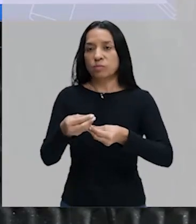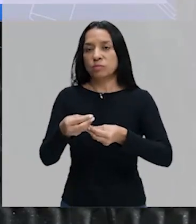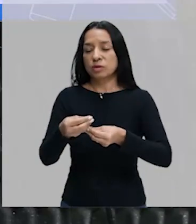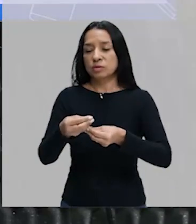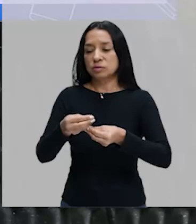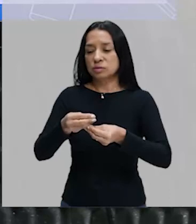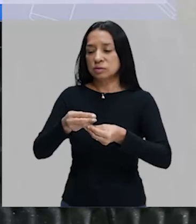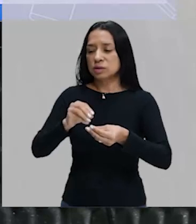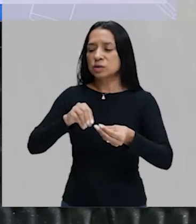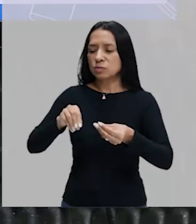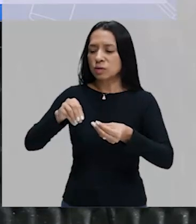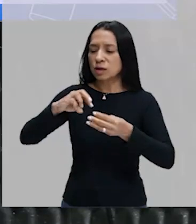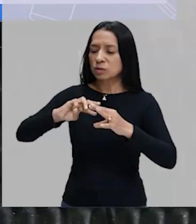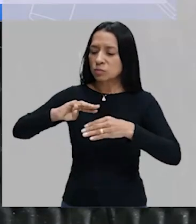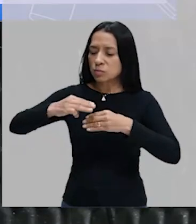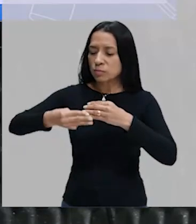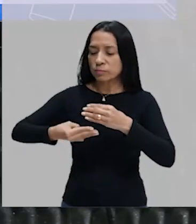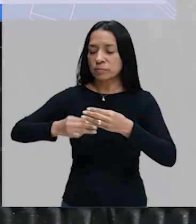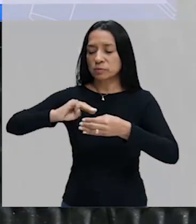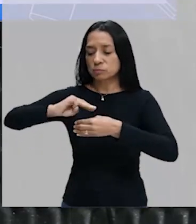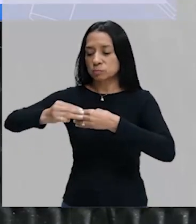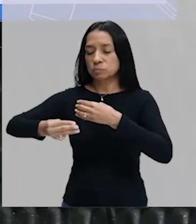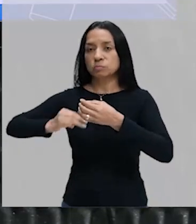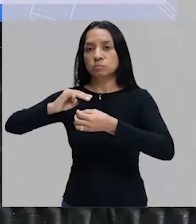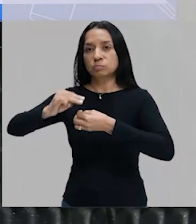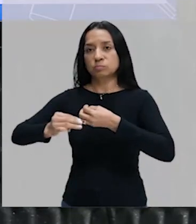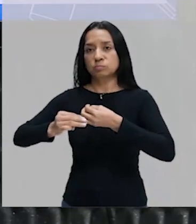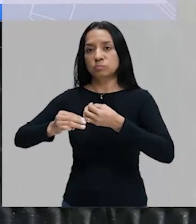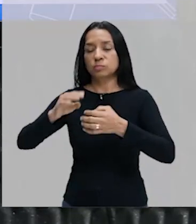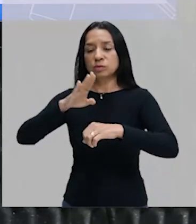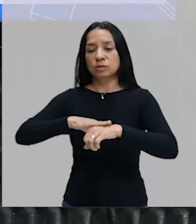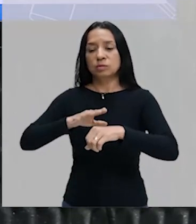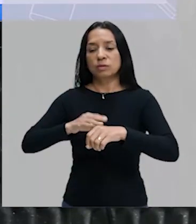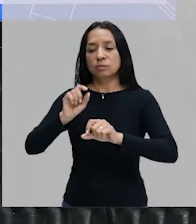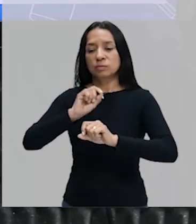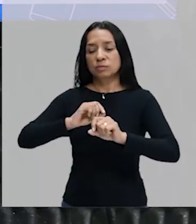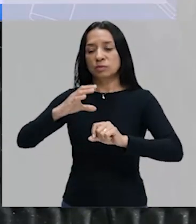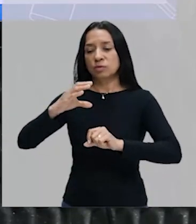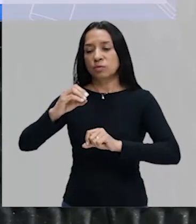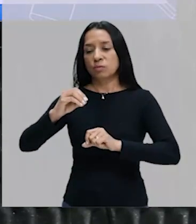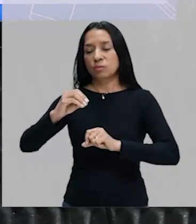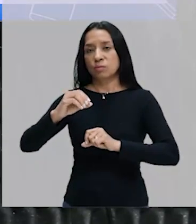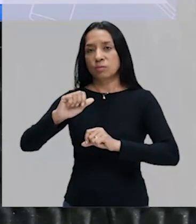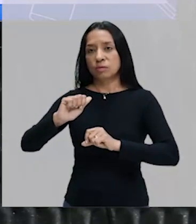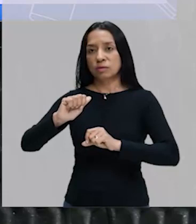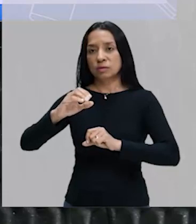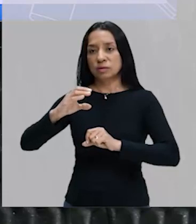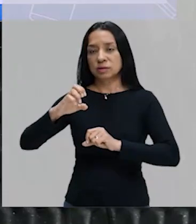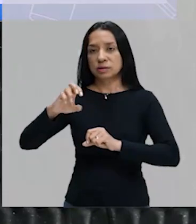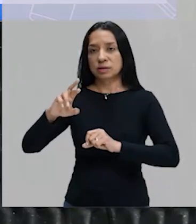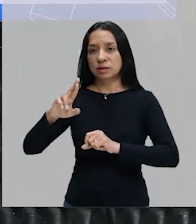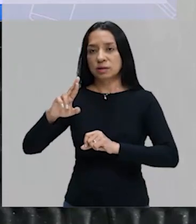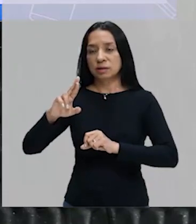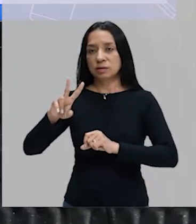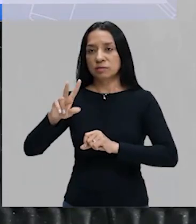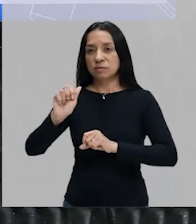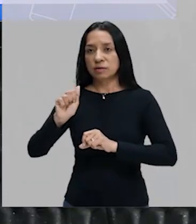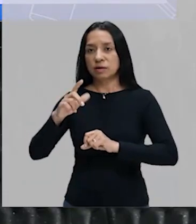né? Por membranas, que nós chamamos de coacervados, tá? O que